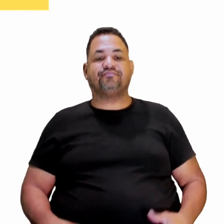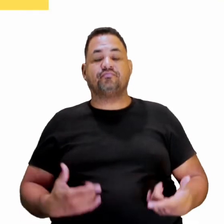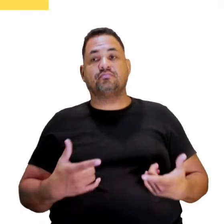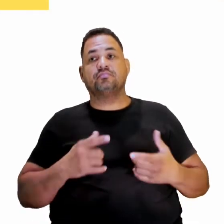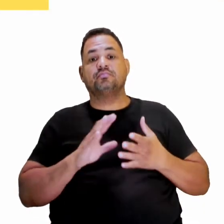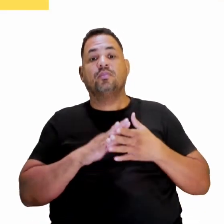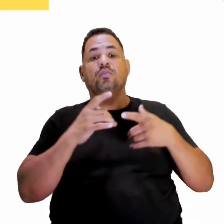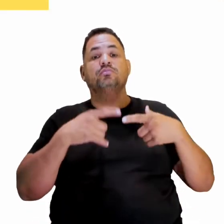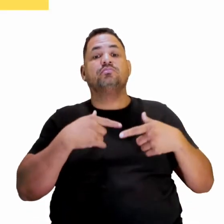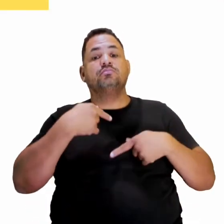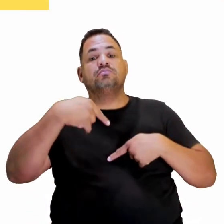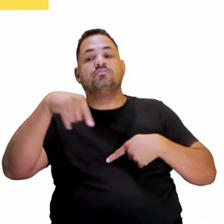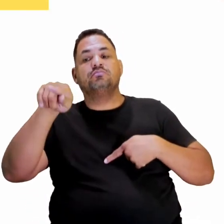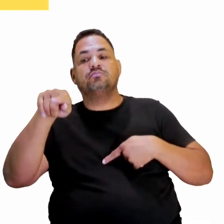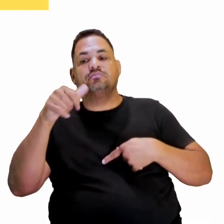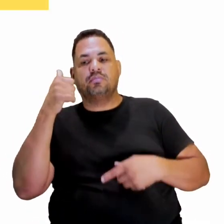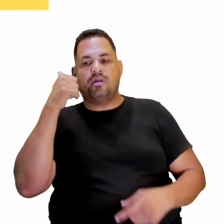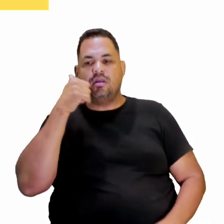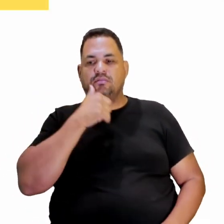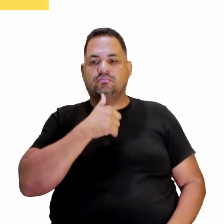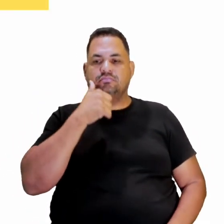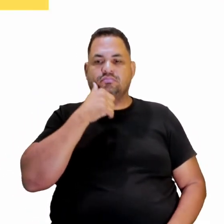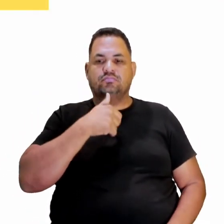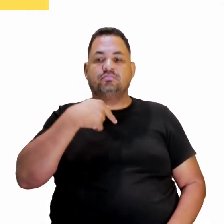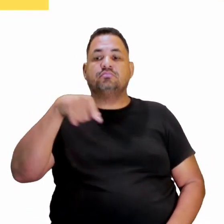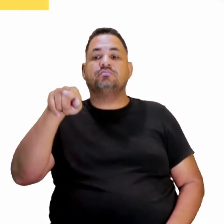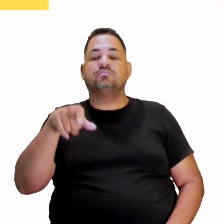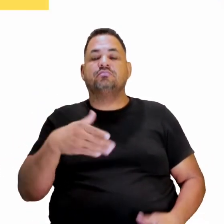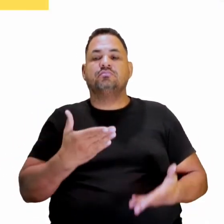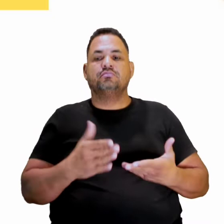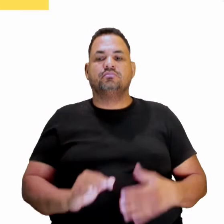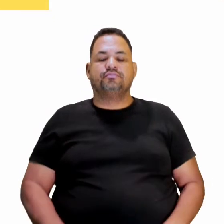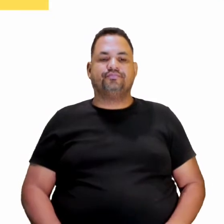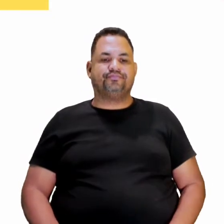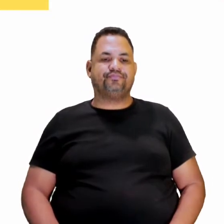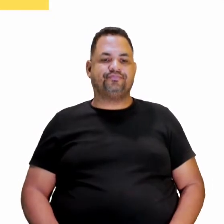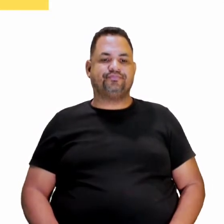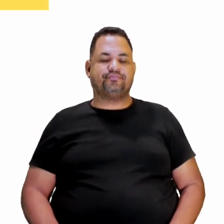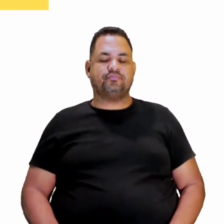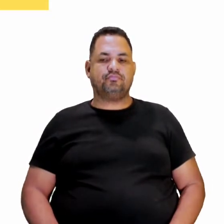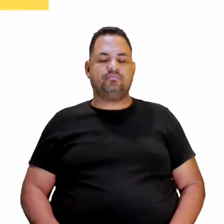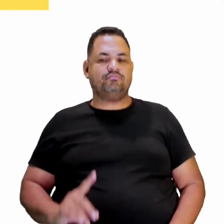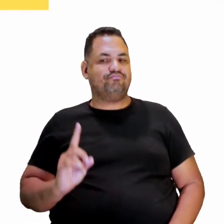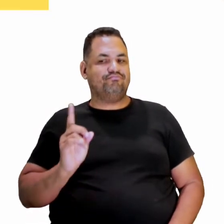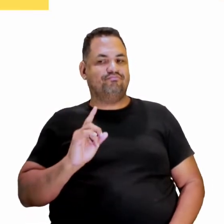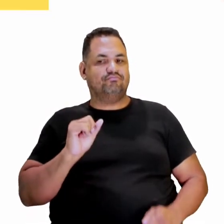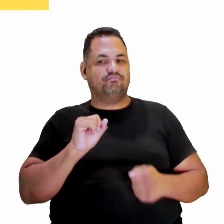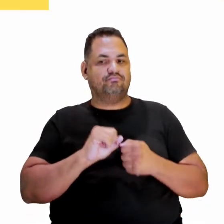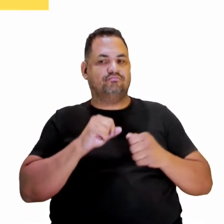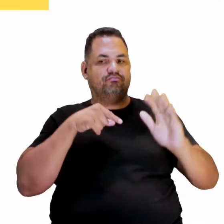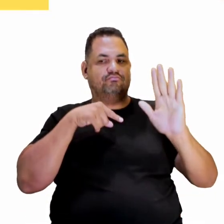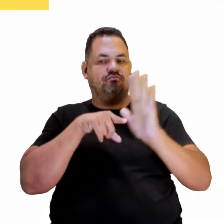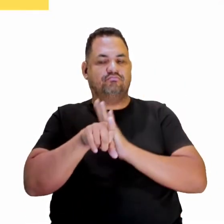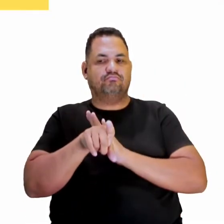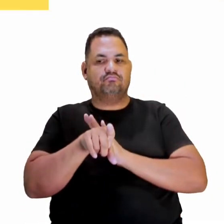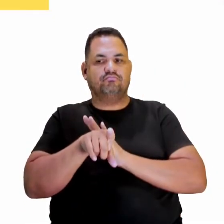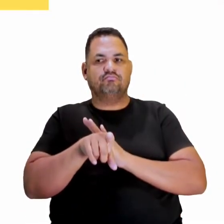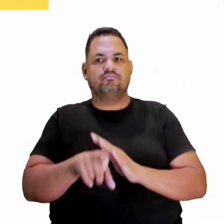ela foi? Where did she go? Onde ela foi? Beleza? Então, você não vai fazer uma